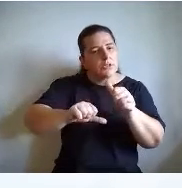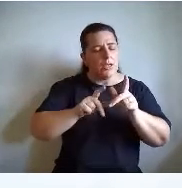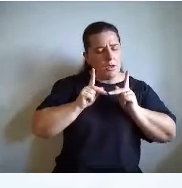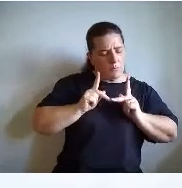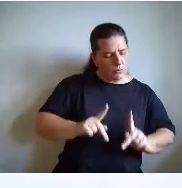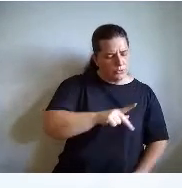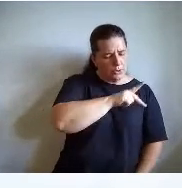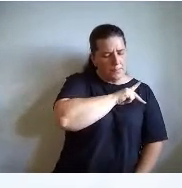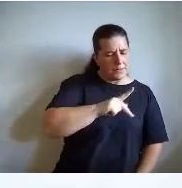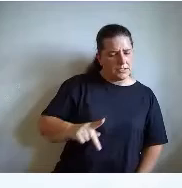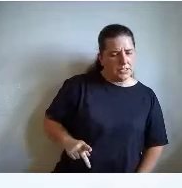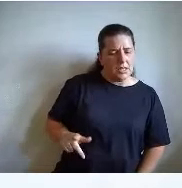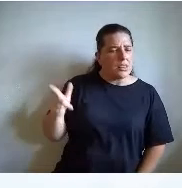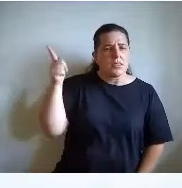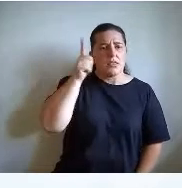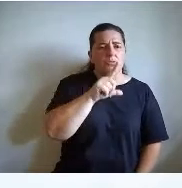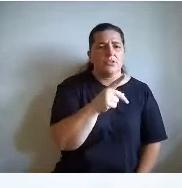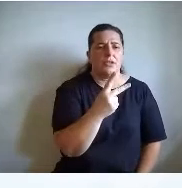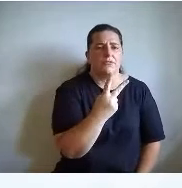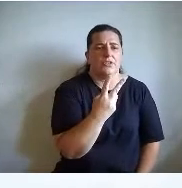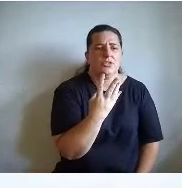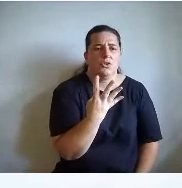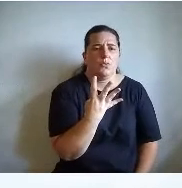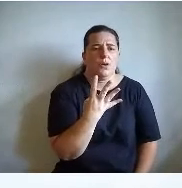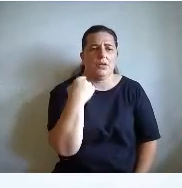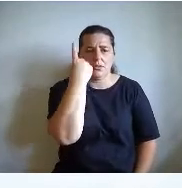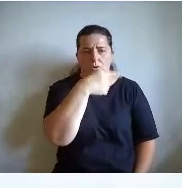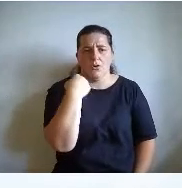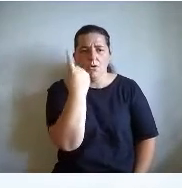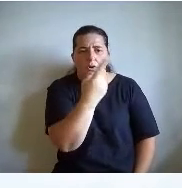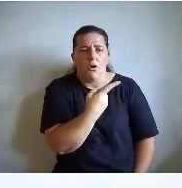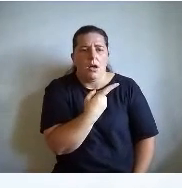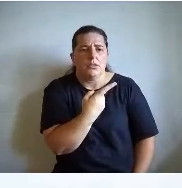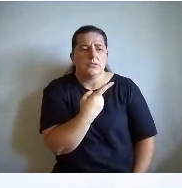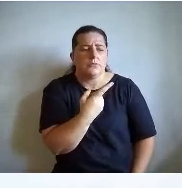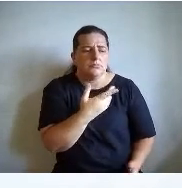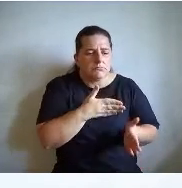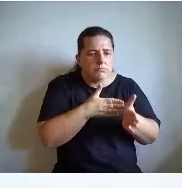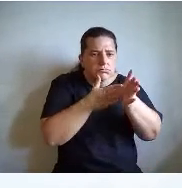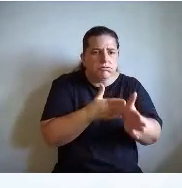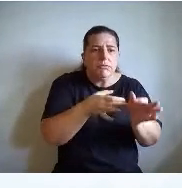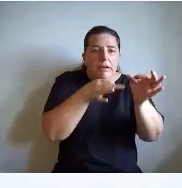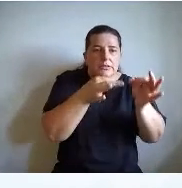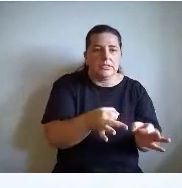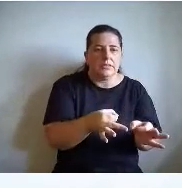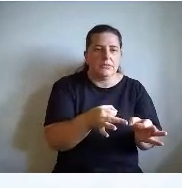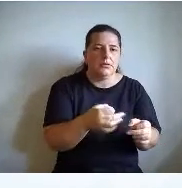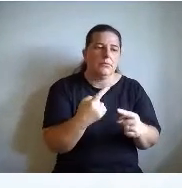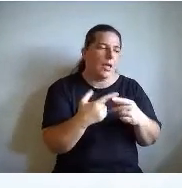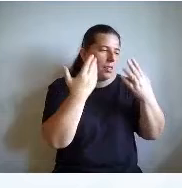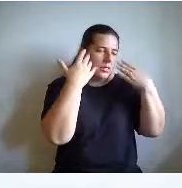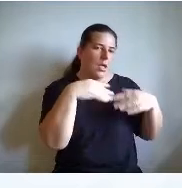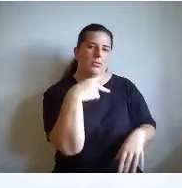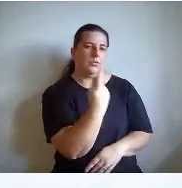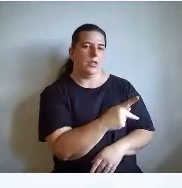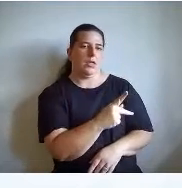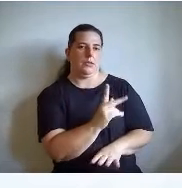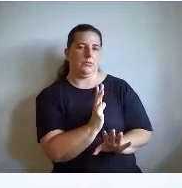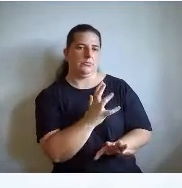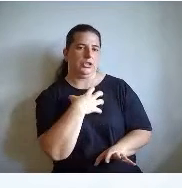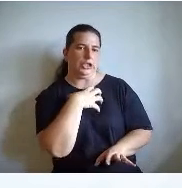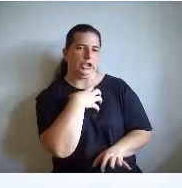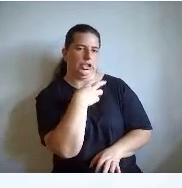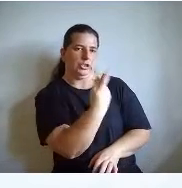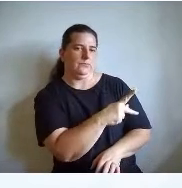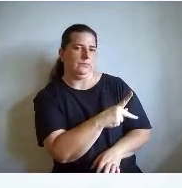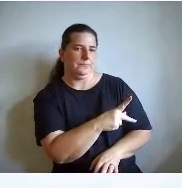24 horas fazendo coisas corretas. É dele, é da natureza dele ser assim, né?